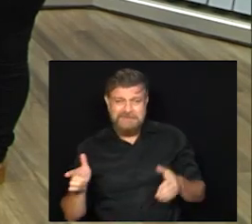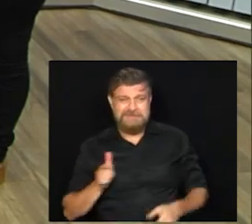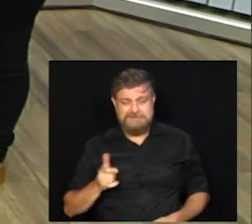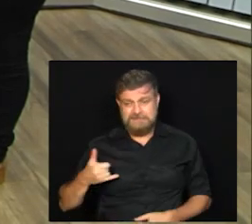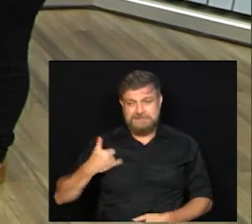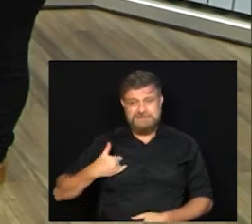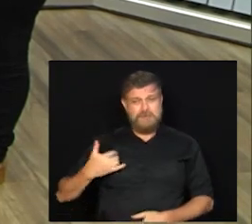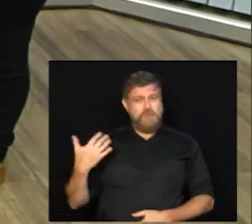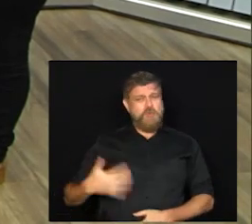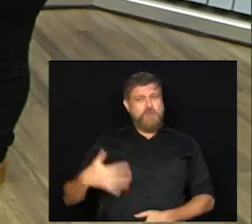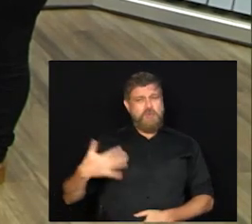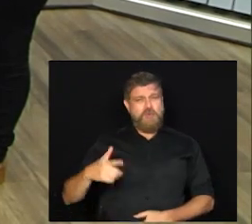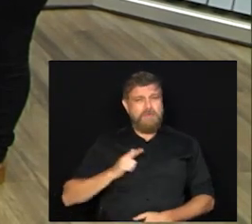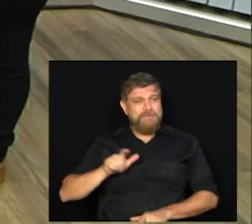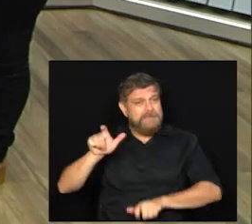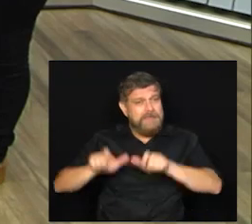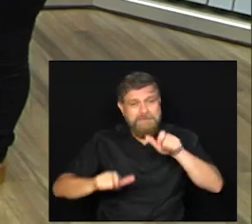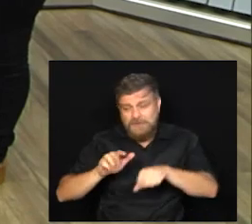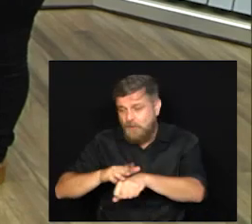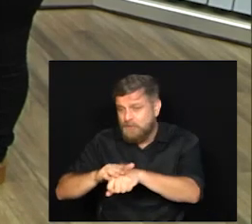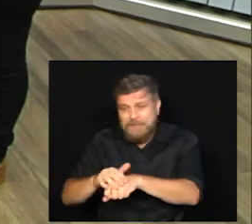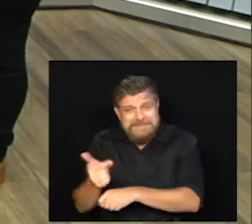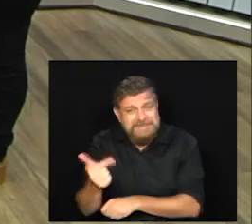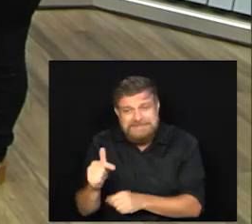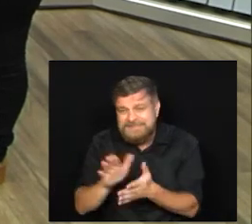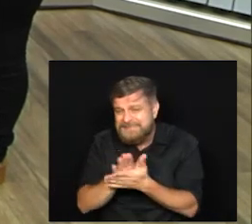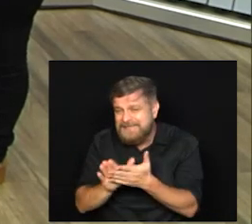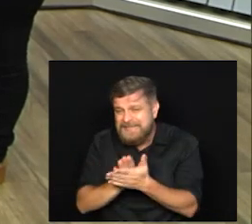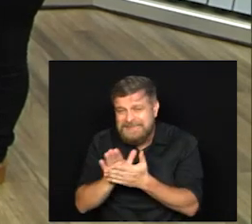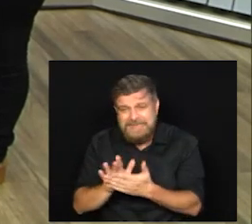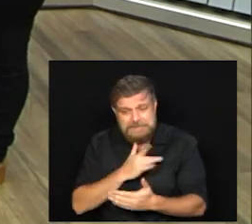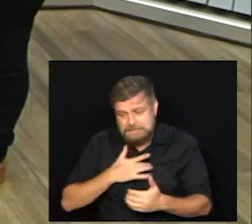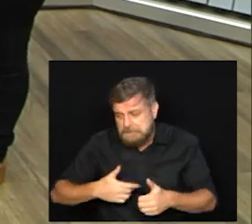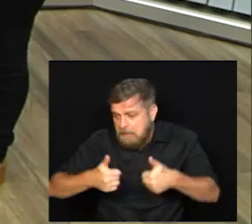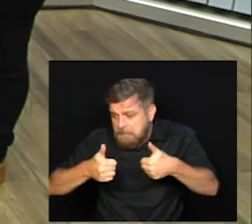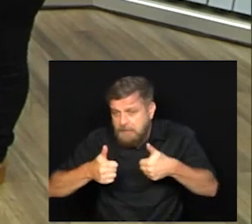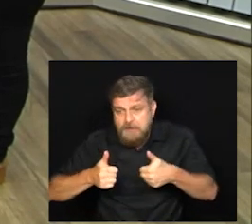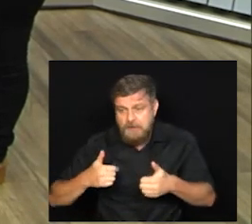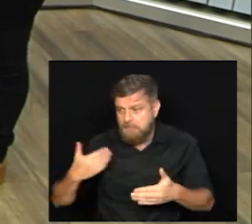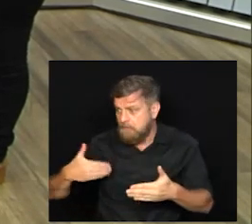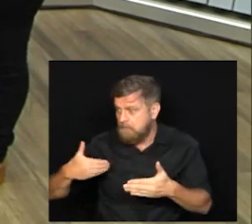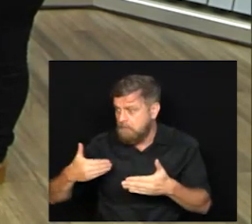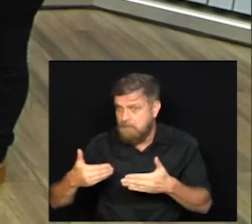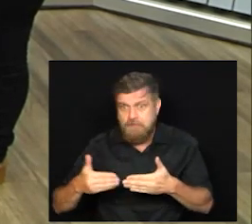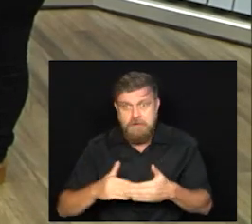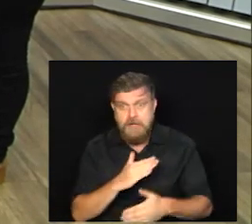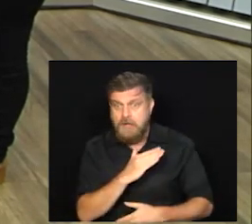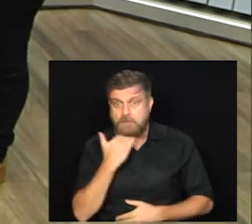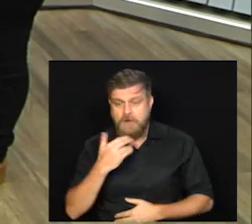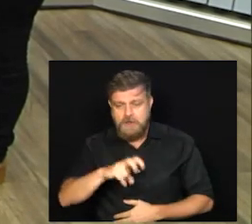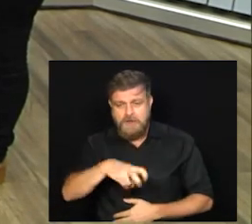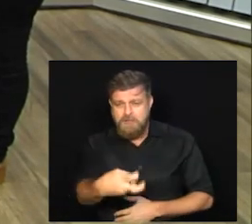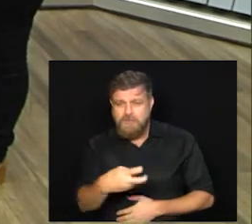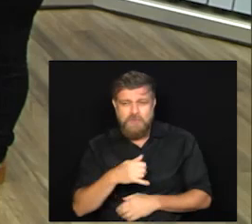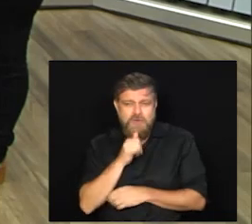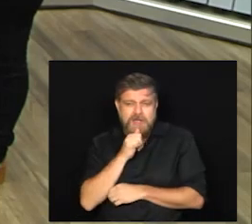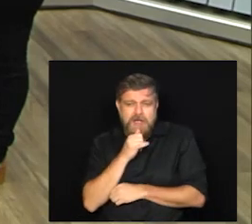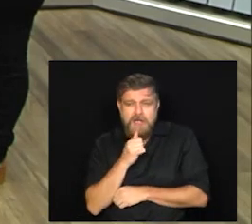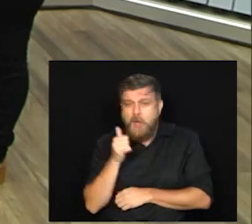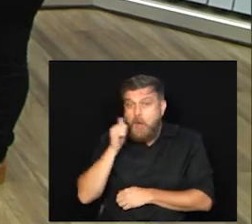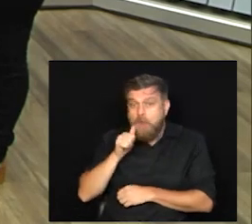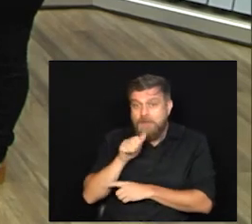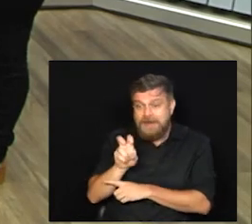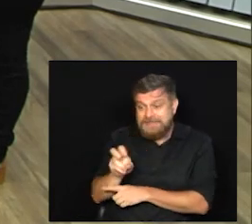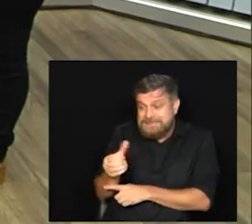chama aqui pessoas que não têm comorbidades e que estão vindo a óbito pela doença. Por exemplo, uma mulher de